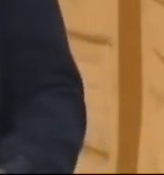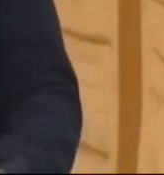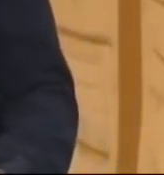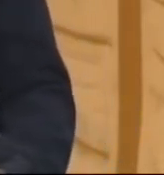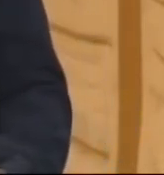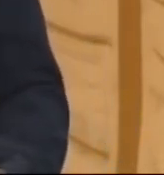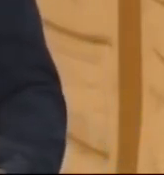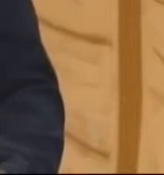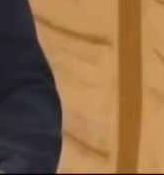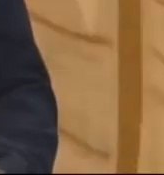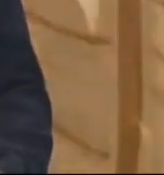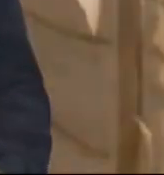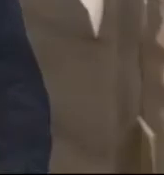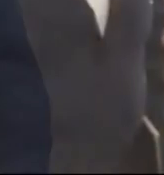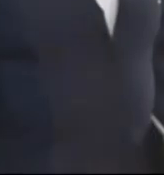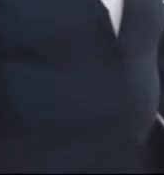alegrem. E